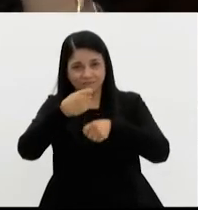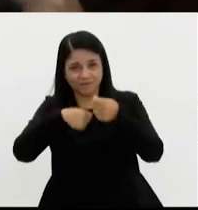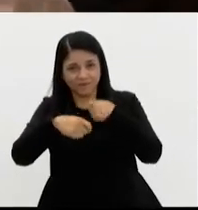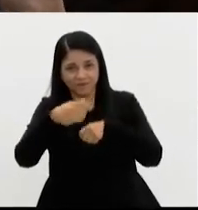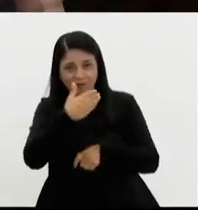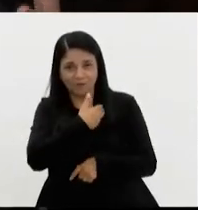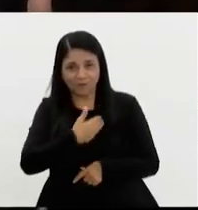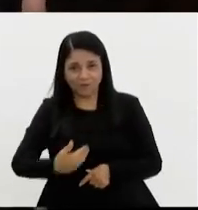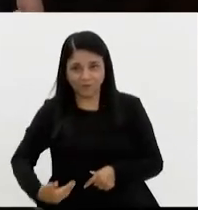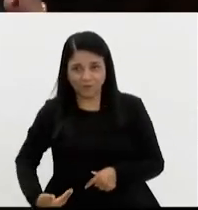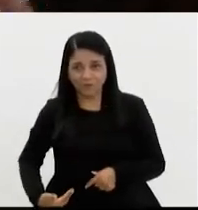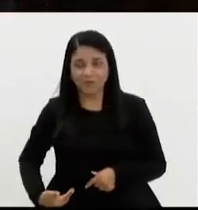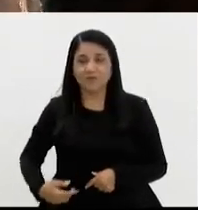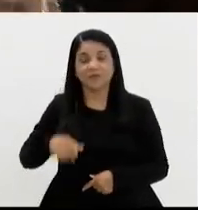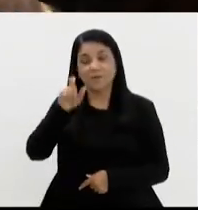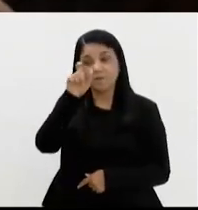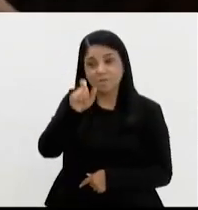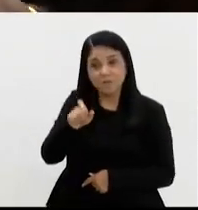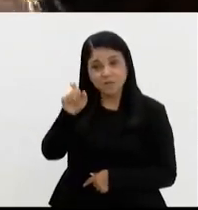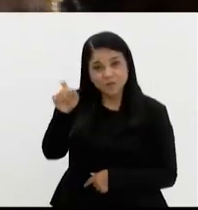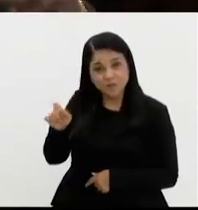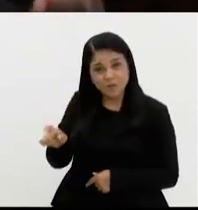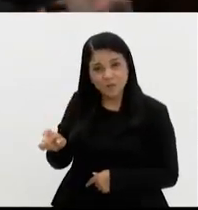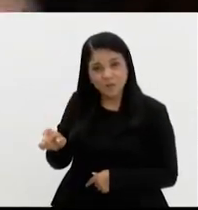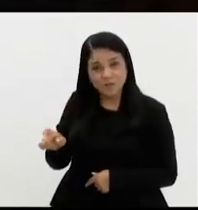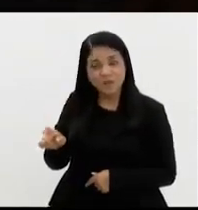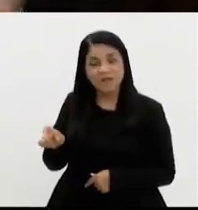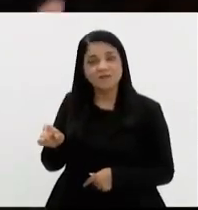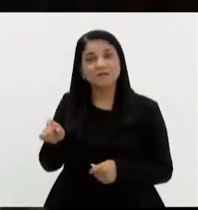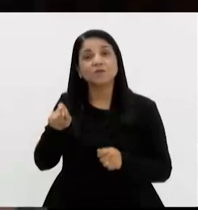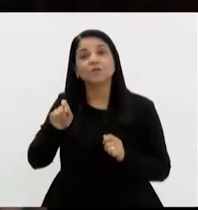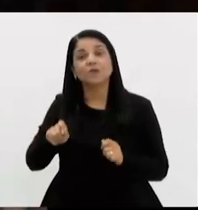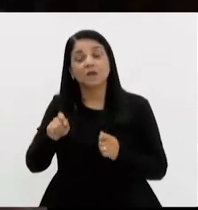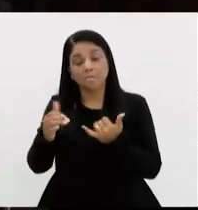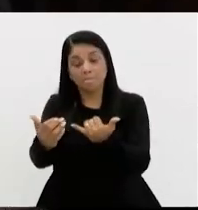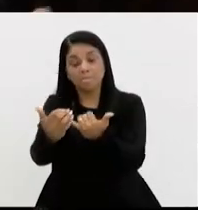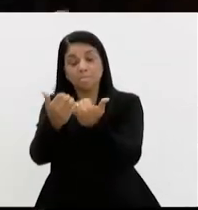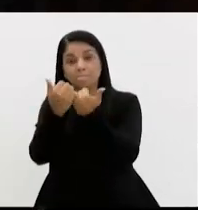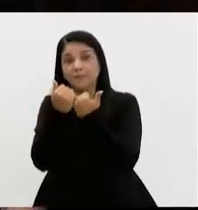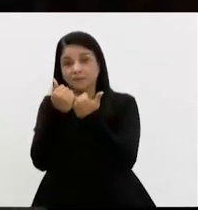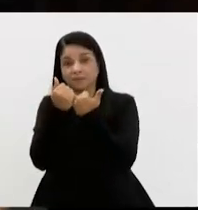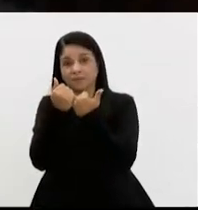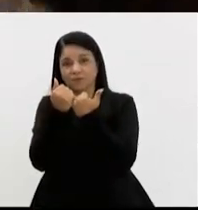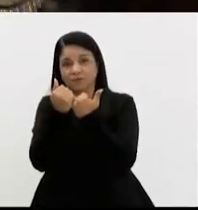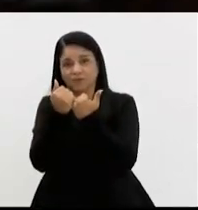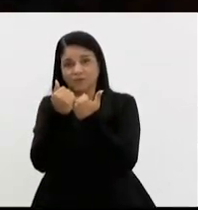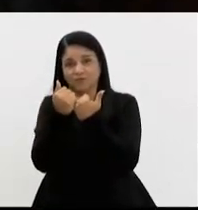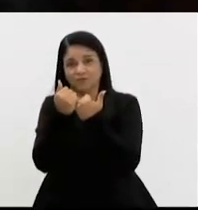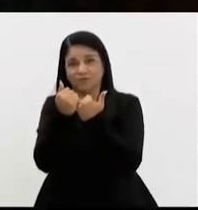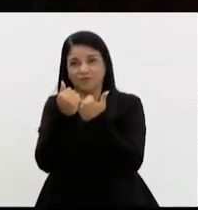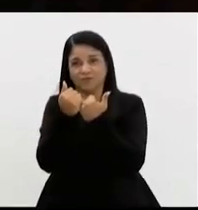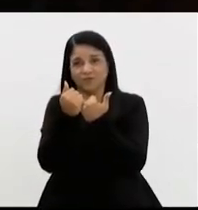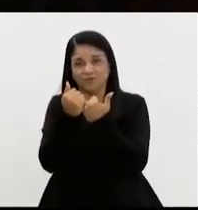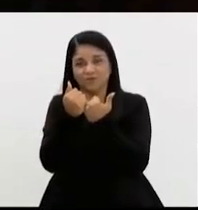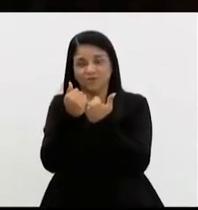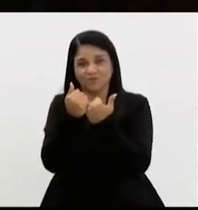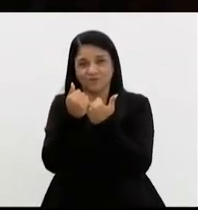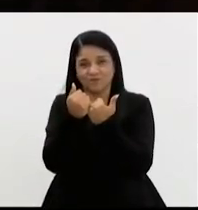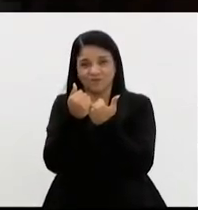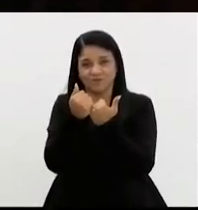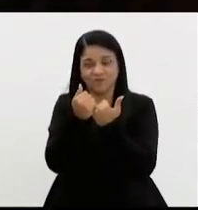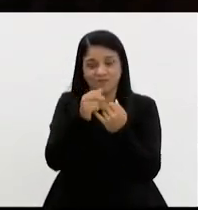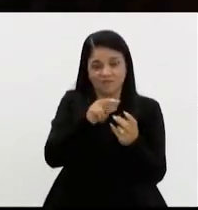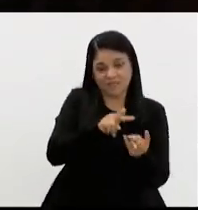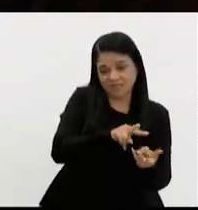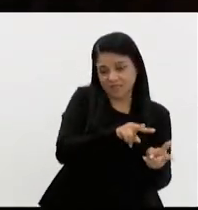impessoalidade da impossibilidade daquilo que a gente chama de patrimonialismo que nada mais é do que transferir pro uso